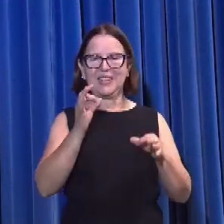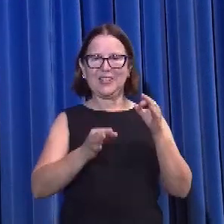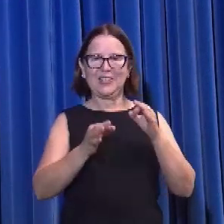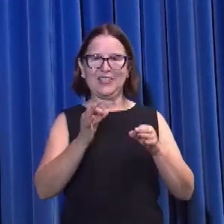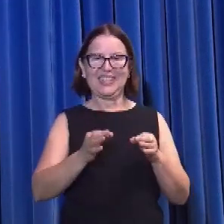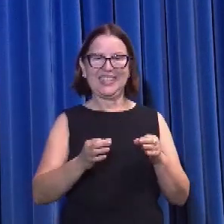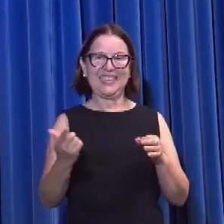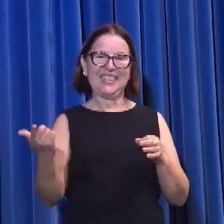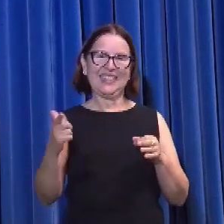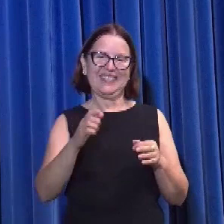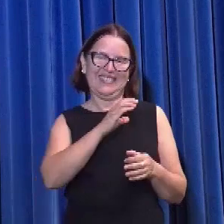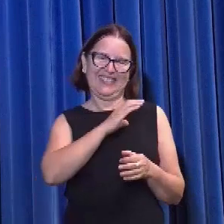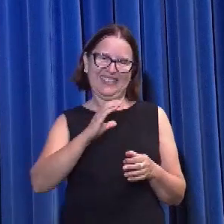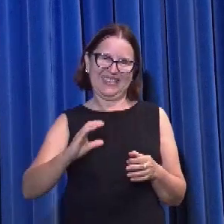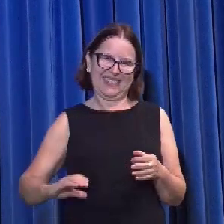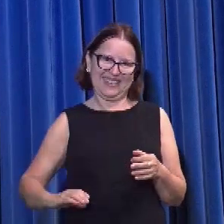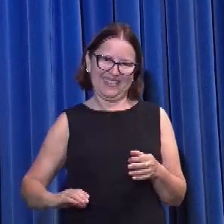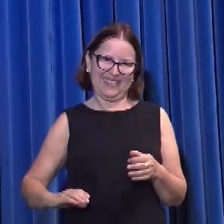Cristo.